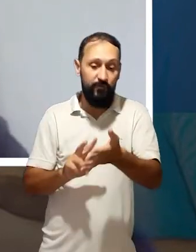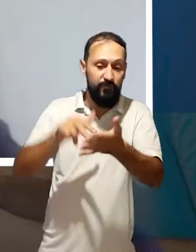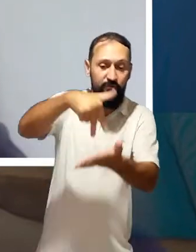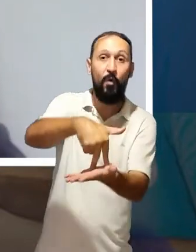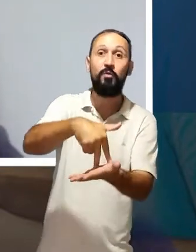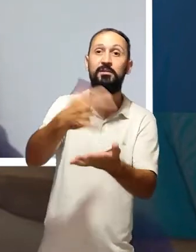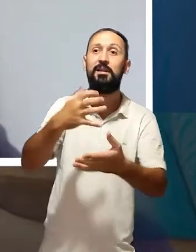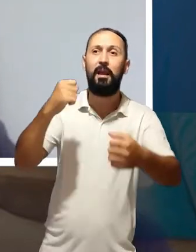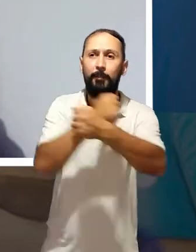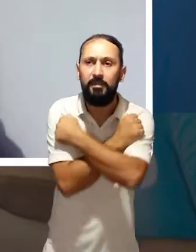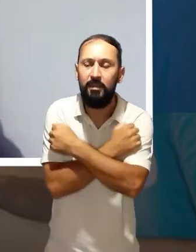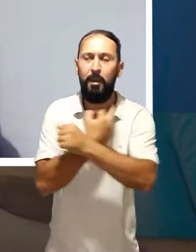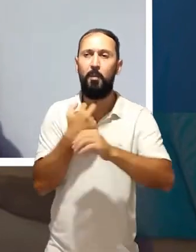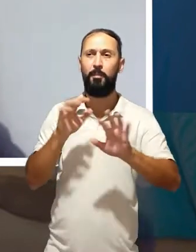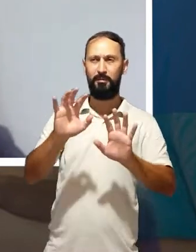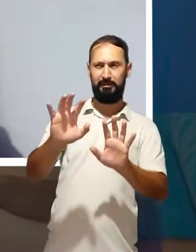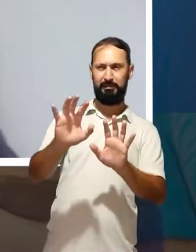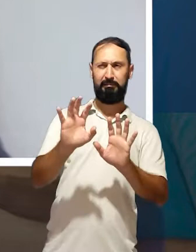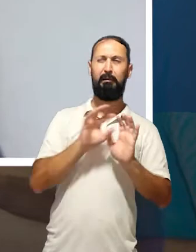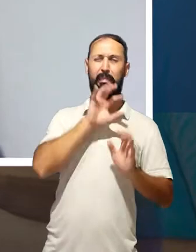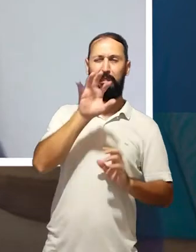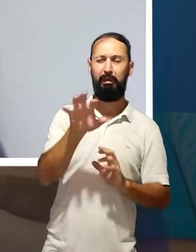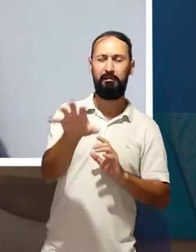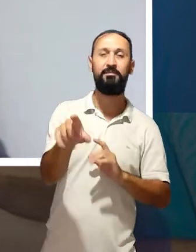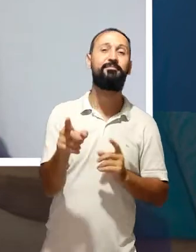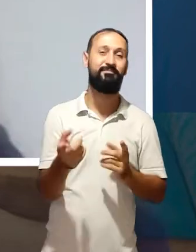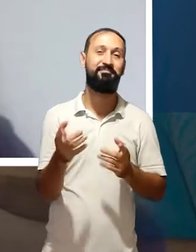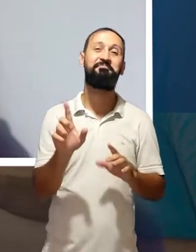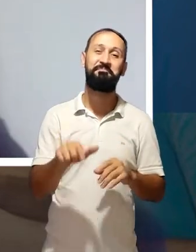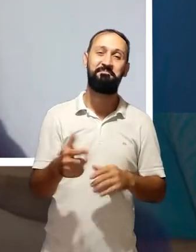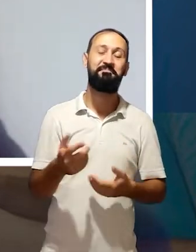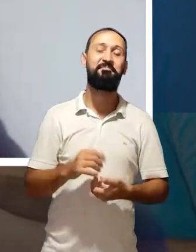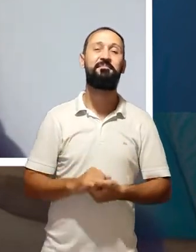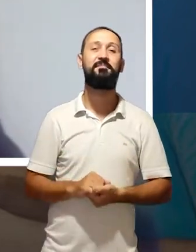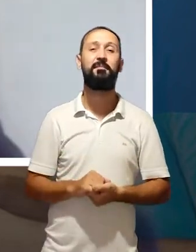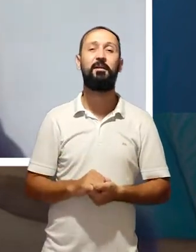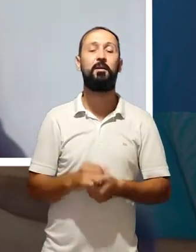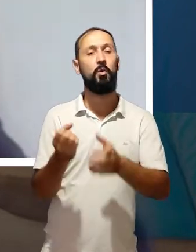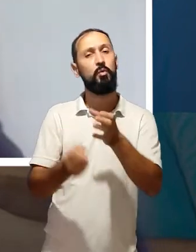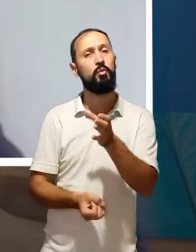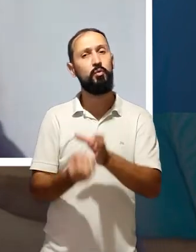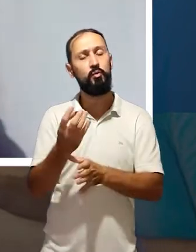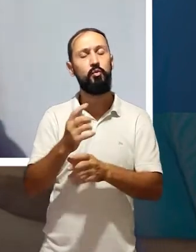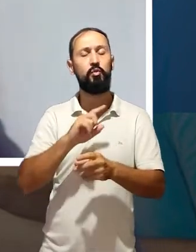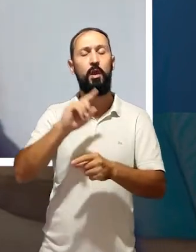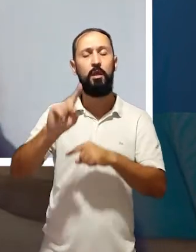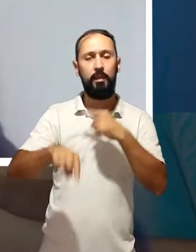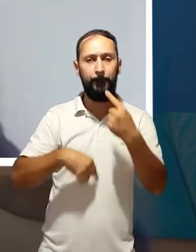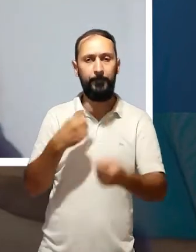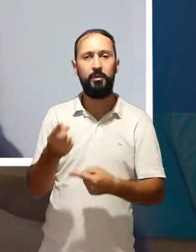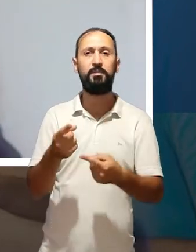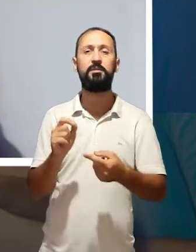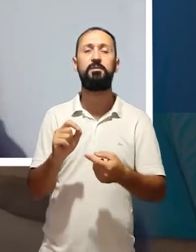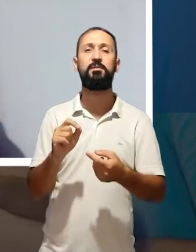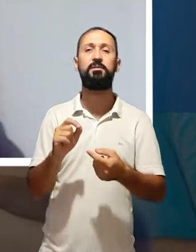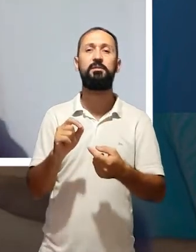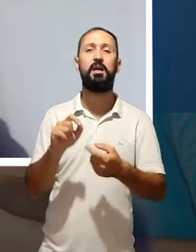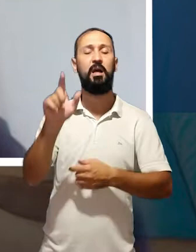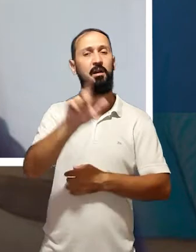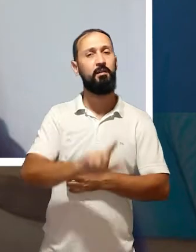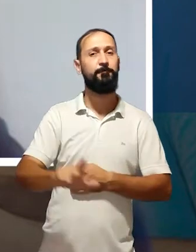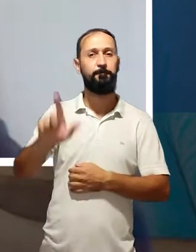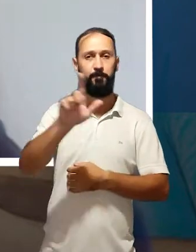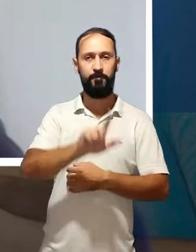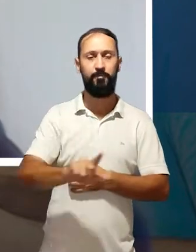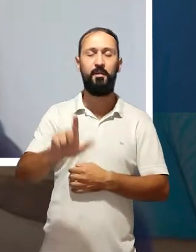depois volta para você. Você quer abraçar e, ao mesmo tempo, você tem repulsa. Então, isso aí. Surge depois, então,